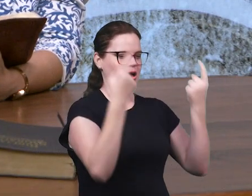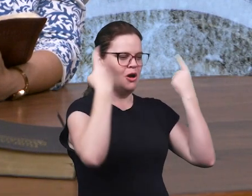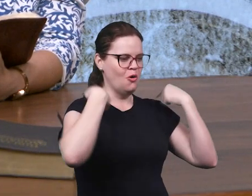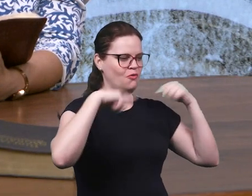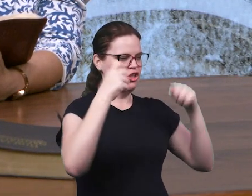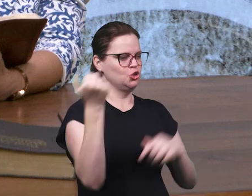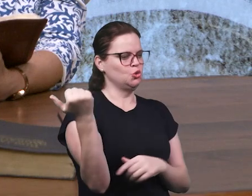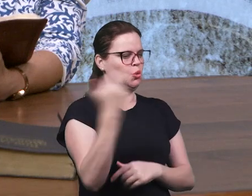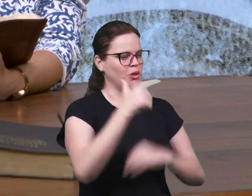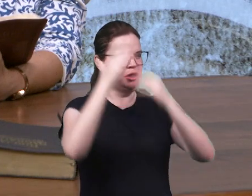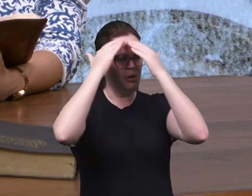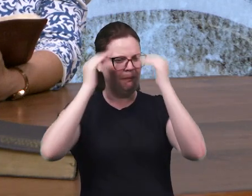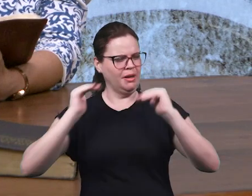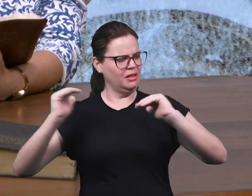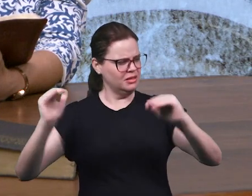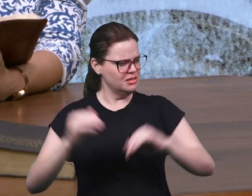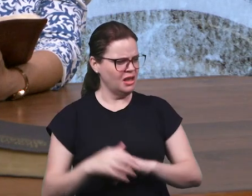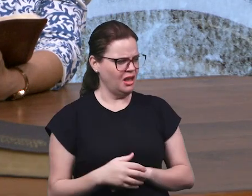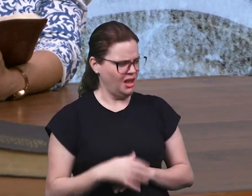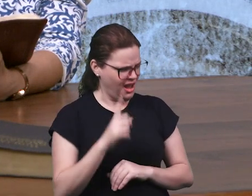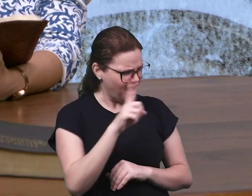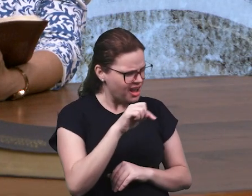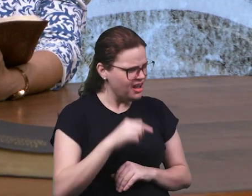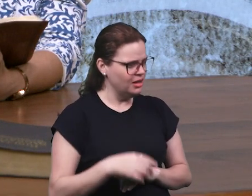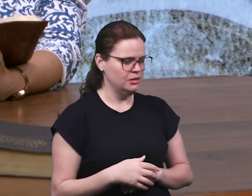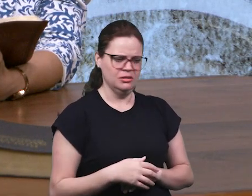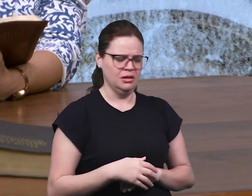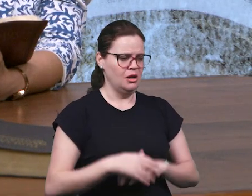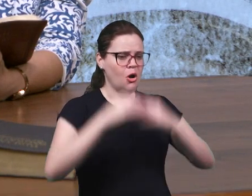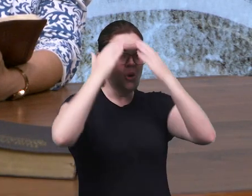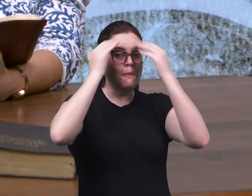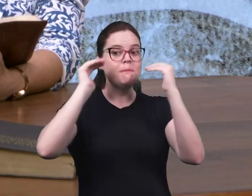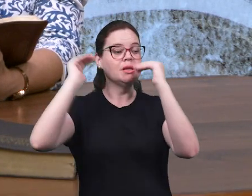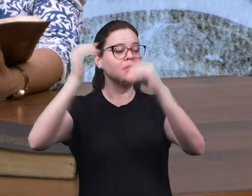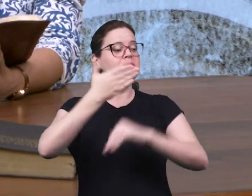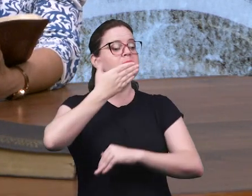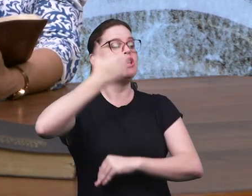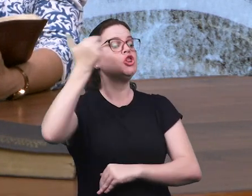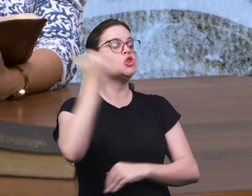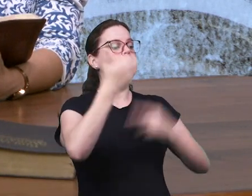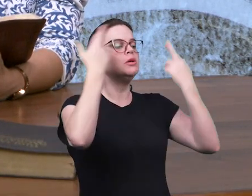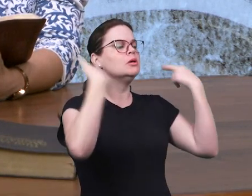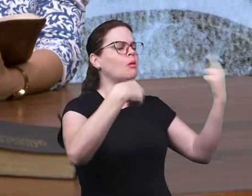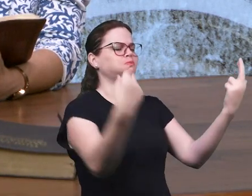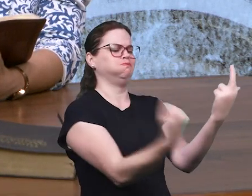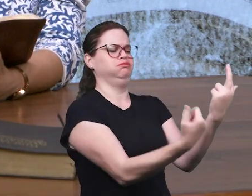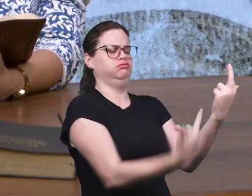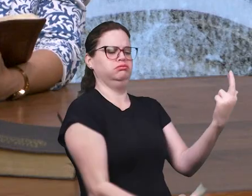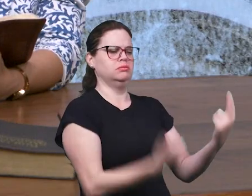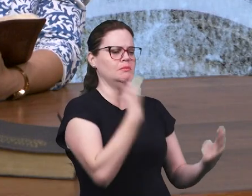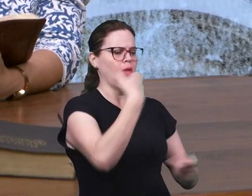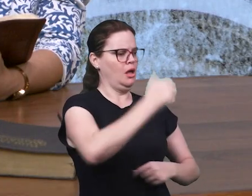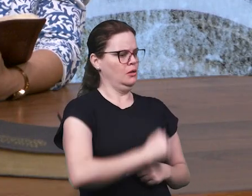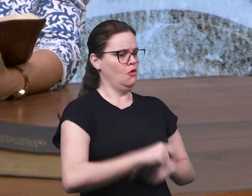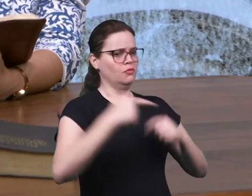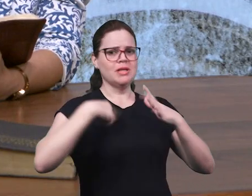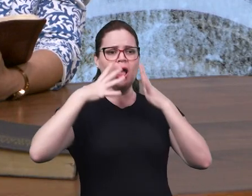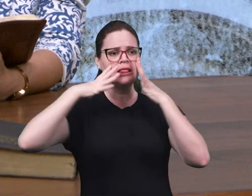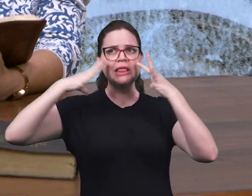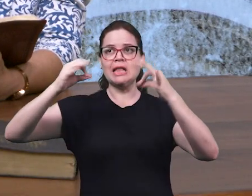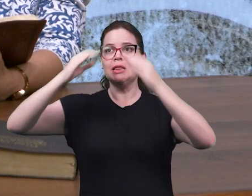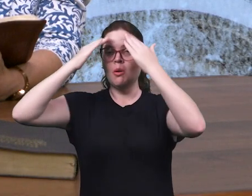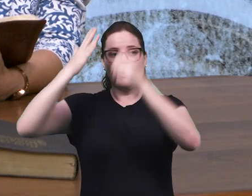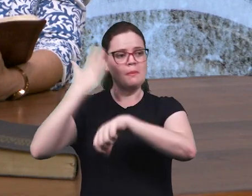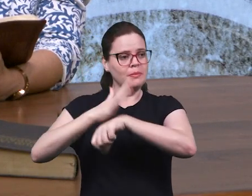Senhor? Eis que o obedecer é melhor do que o sacrificar, e o atender melhor é do